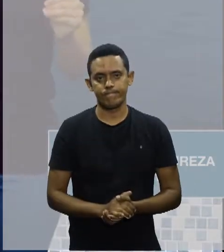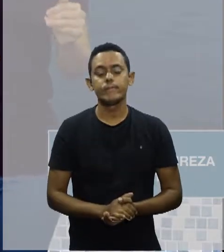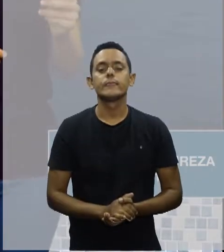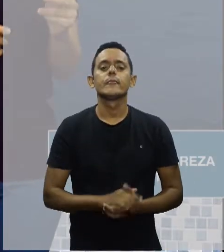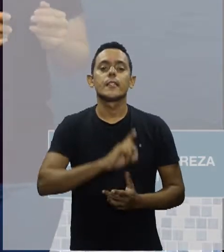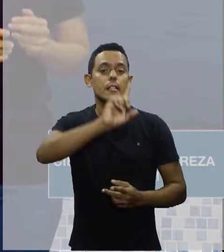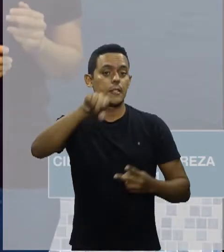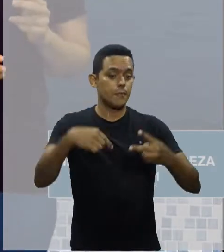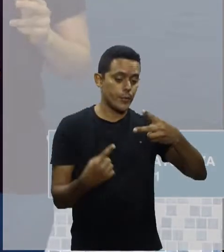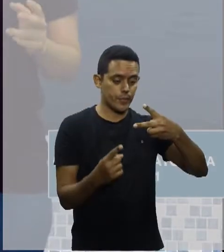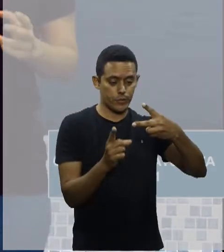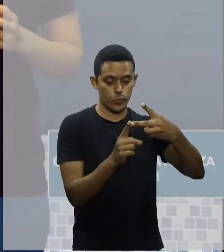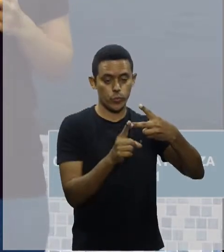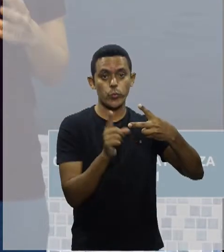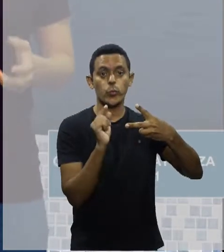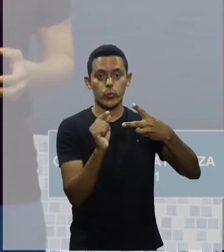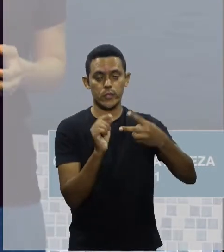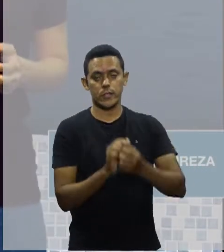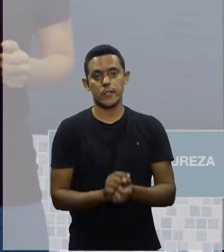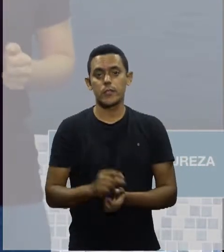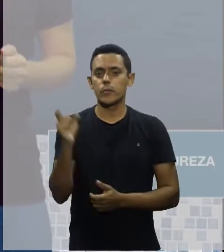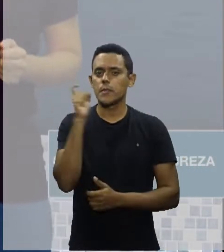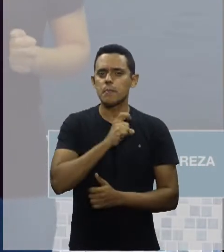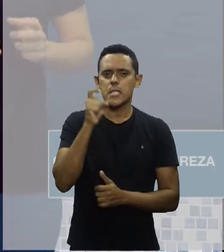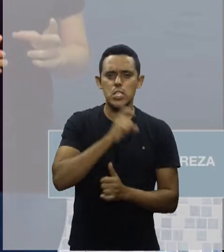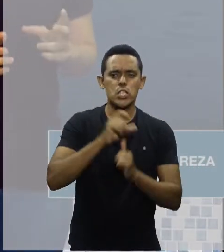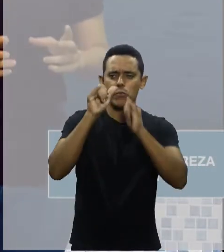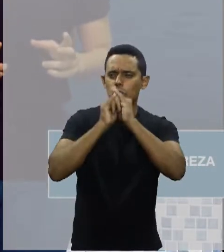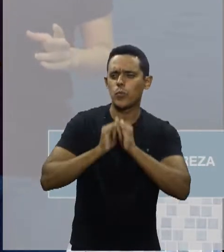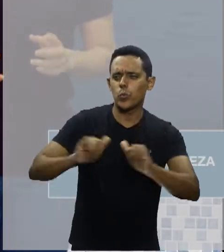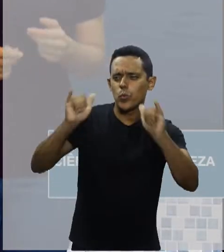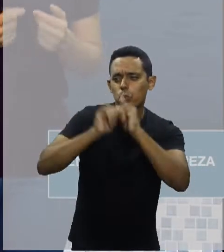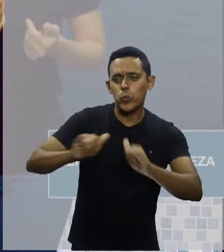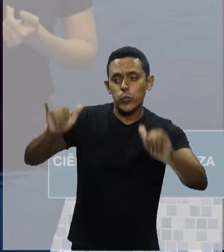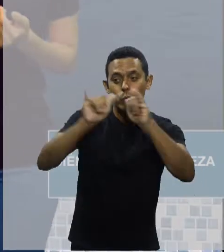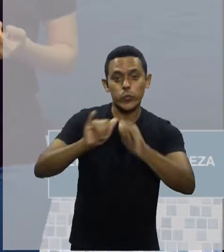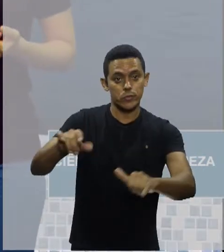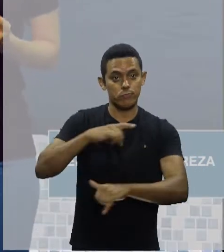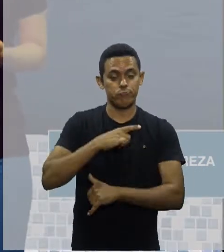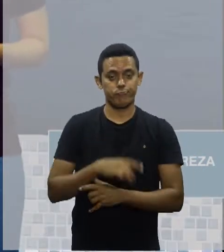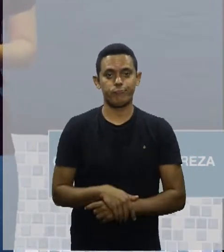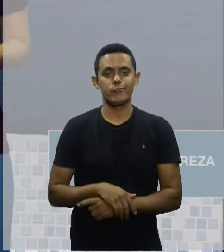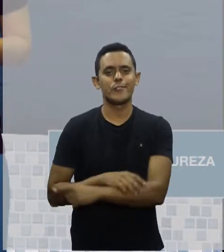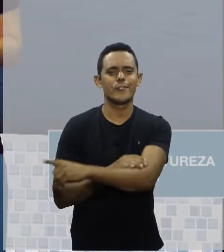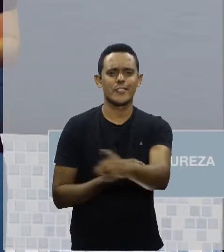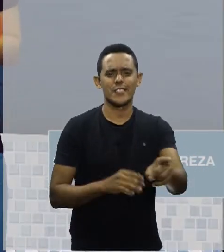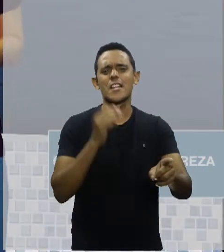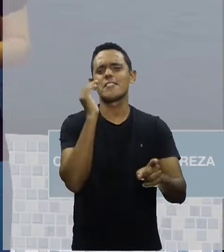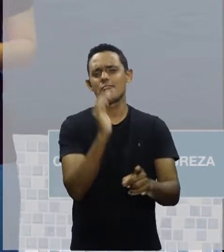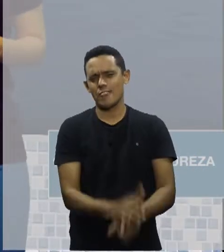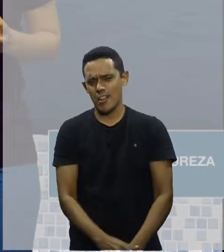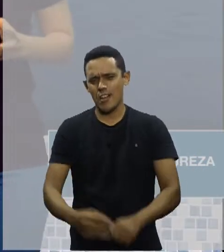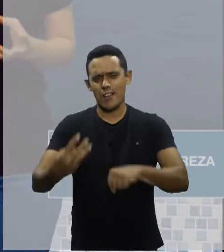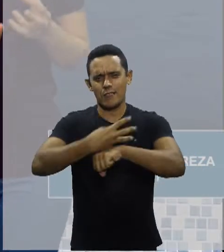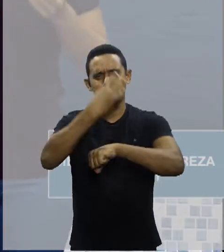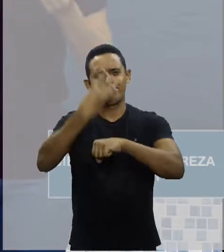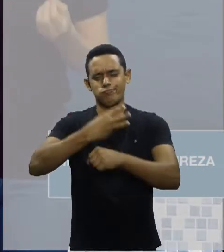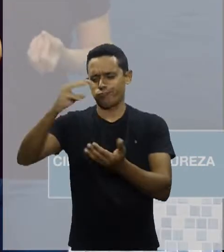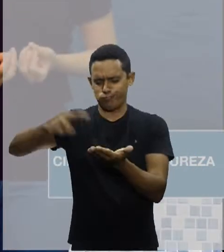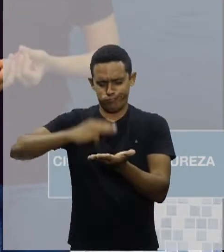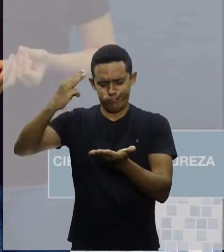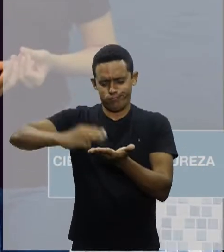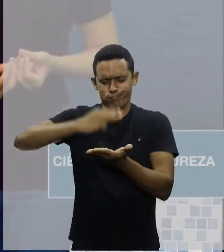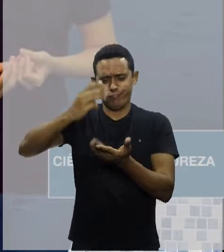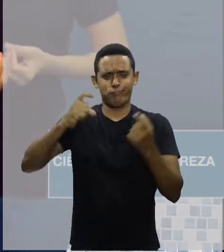primeiro encontro, a gente vai falar a respeito das fake news. As fake news, muitos de vocês já devem ter recebido fake news, e elas